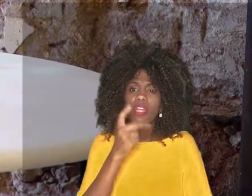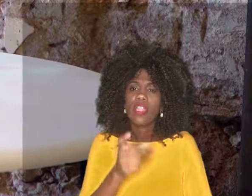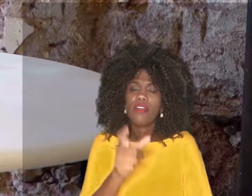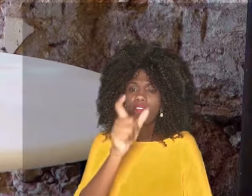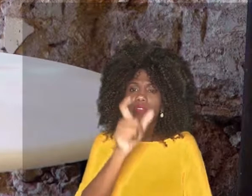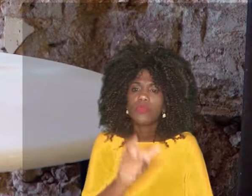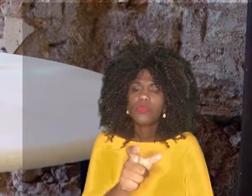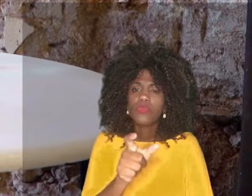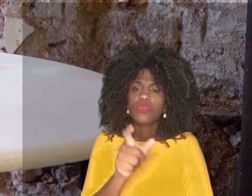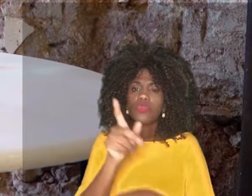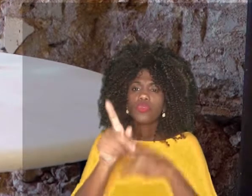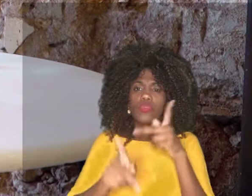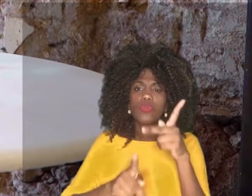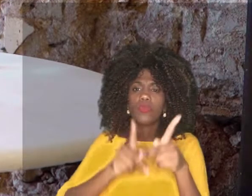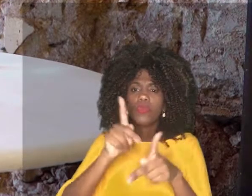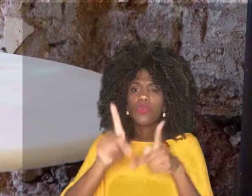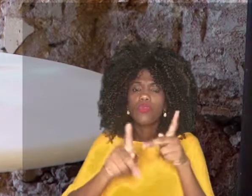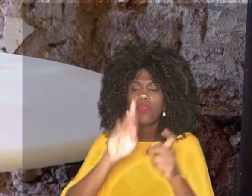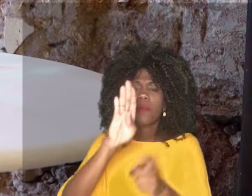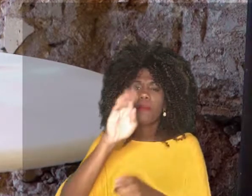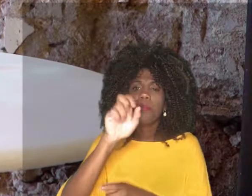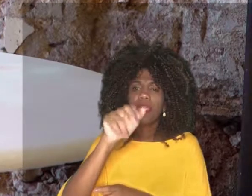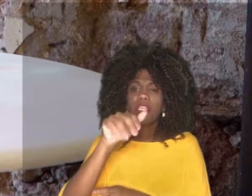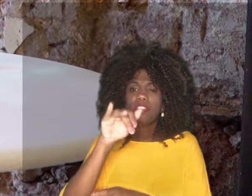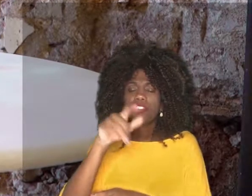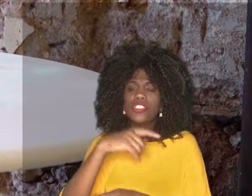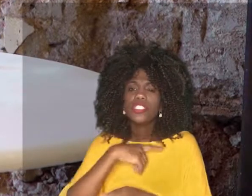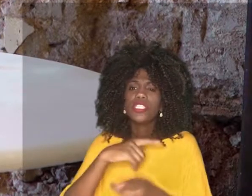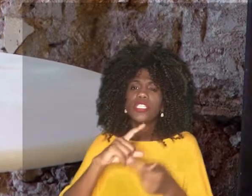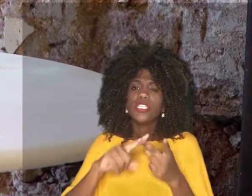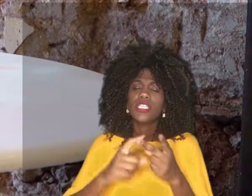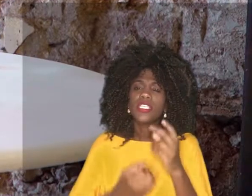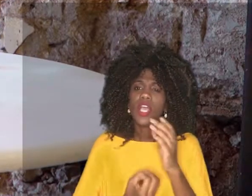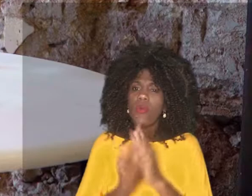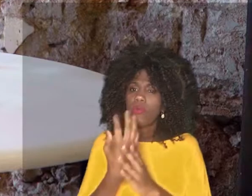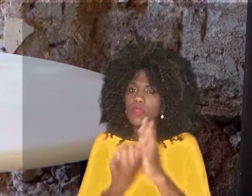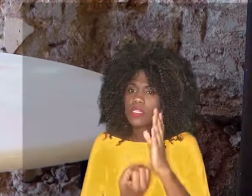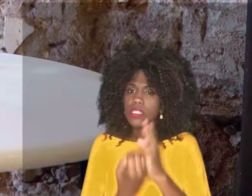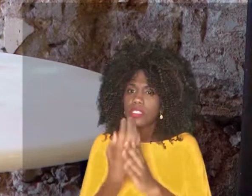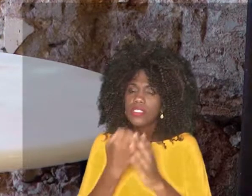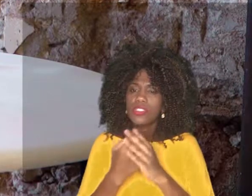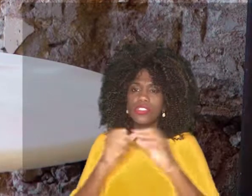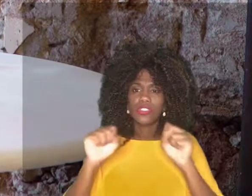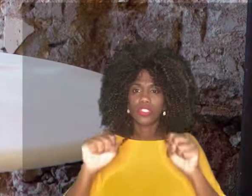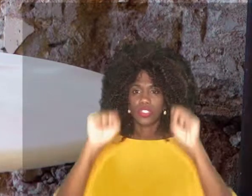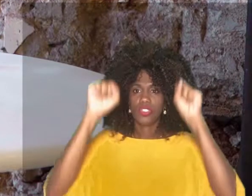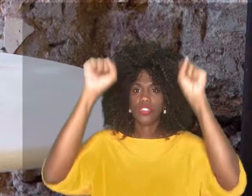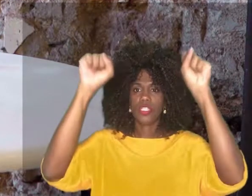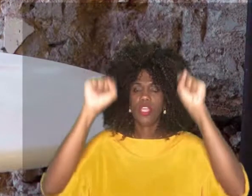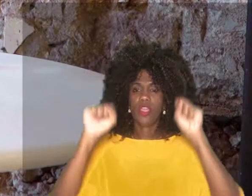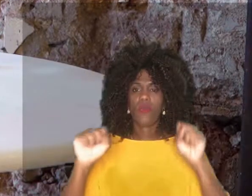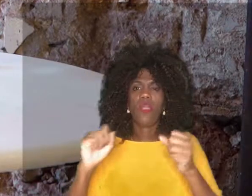do Benin, da origem do Benin, né, da origem de Xangô. Alguns